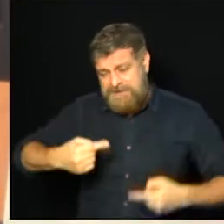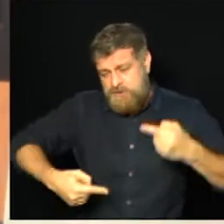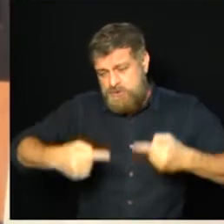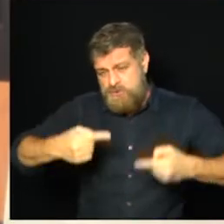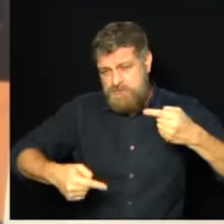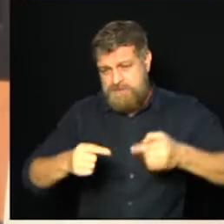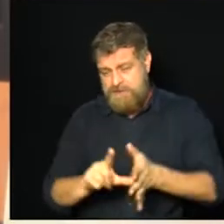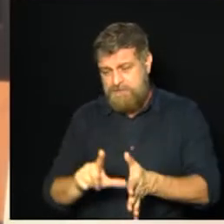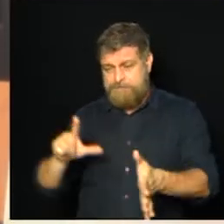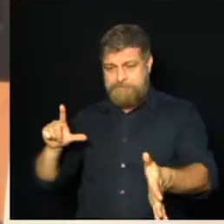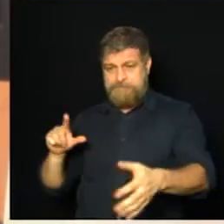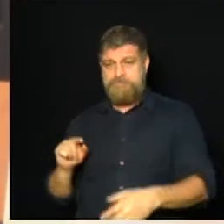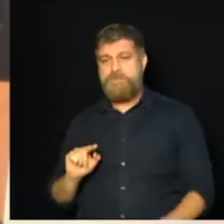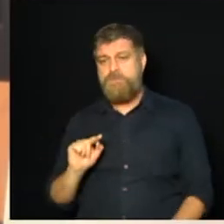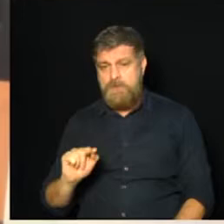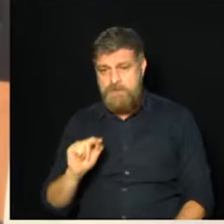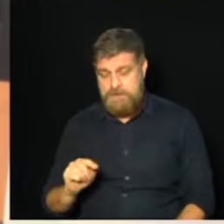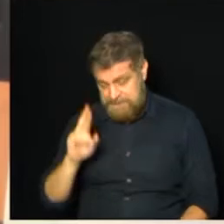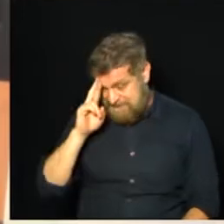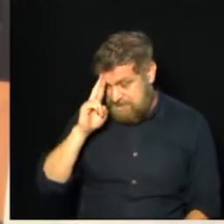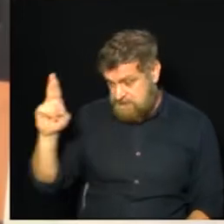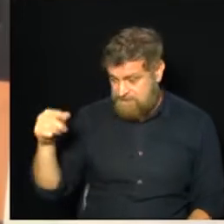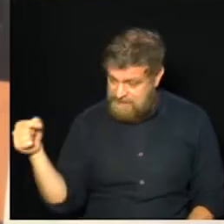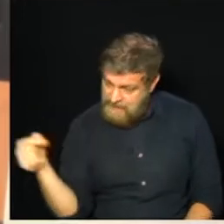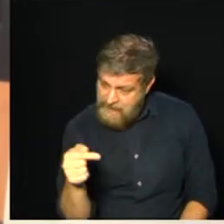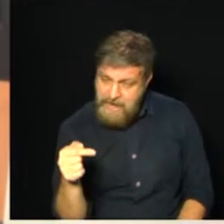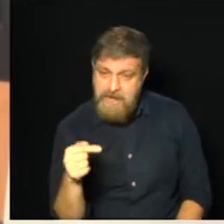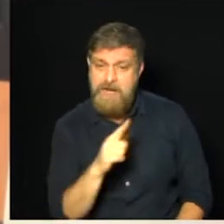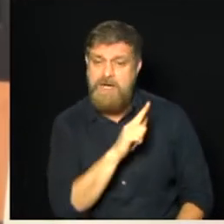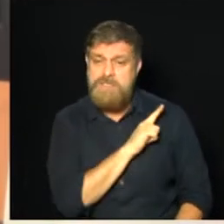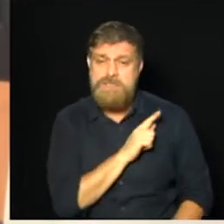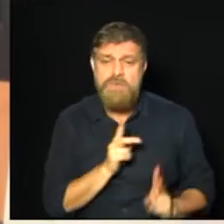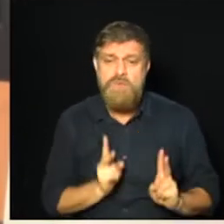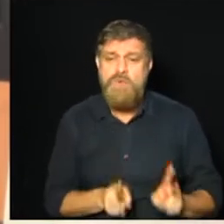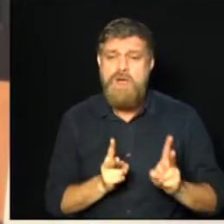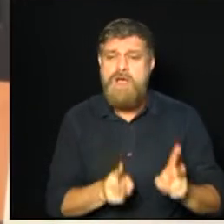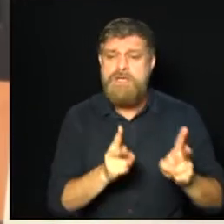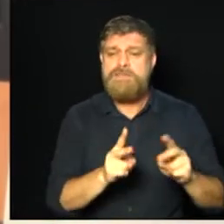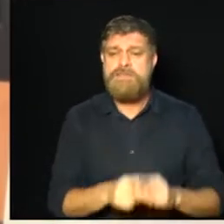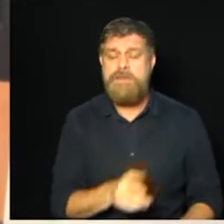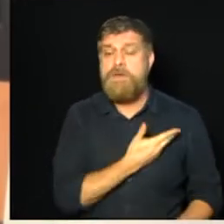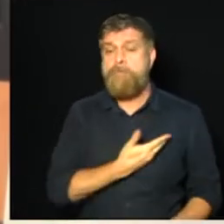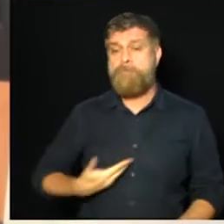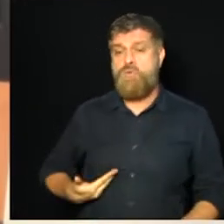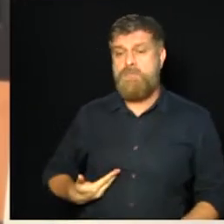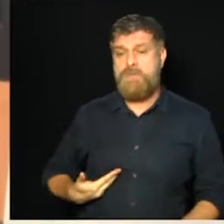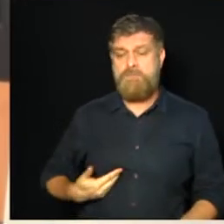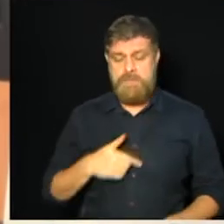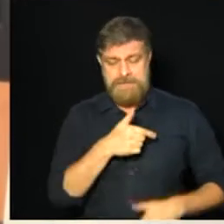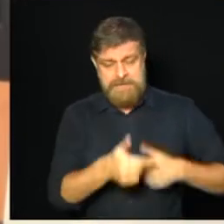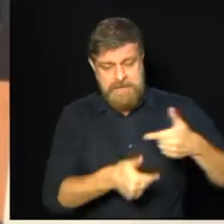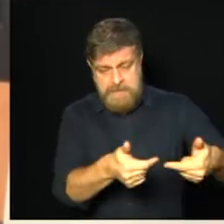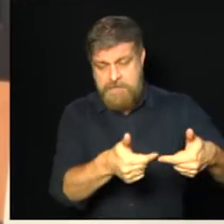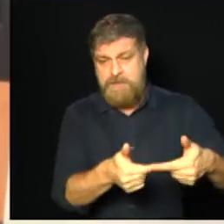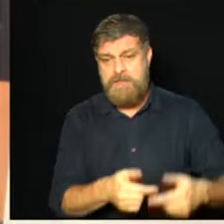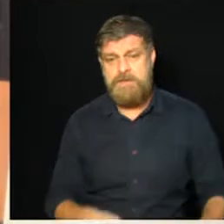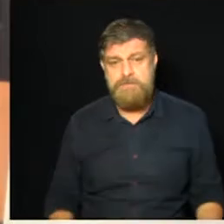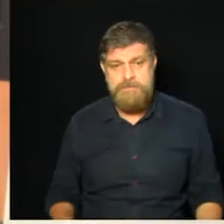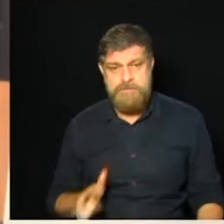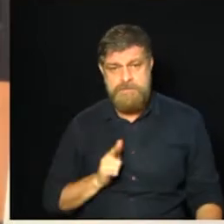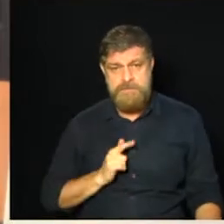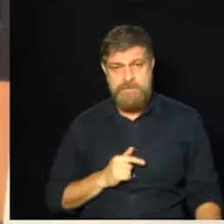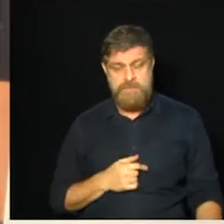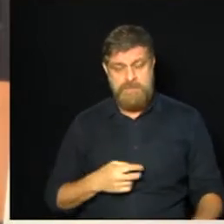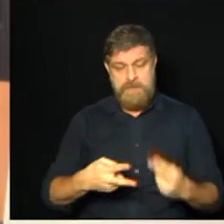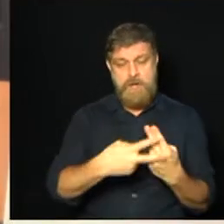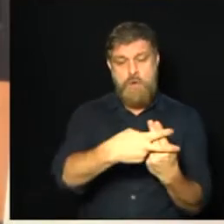isso, a chefia ali, a gestão é sempre pública. Eles vão trabalhar para o público. A diretriz é do